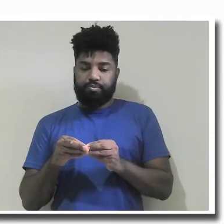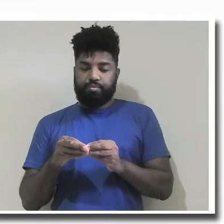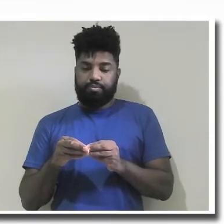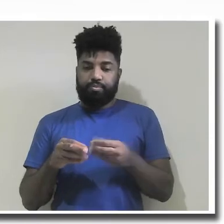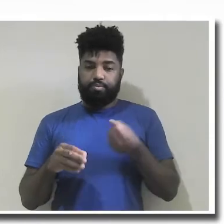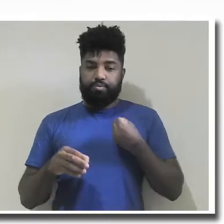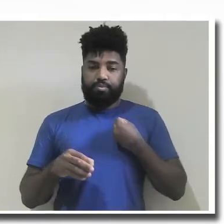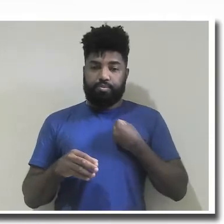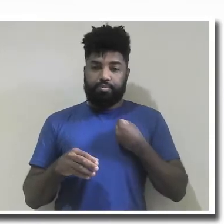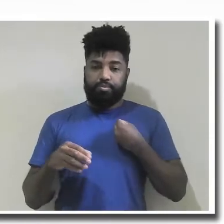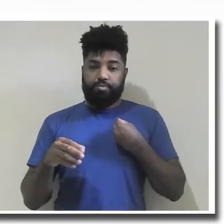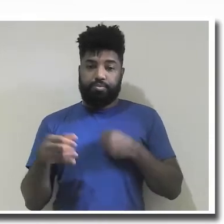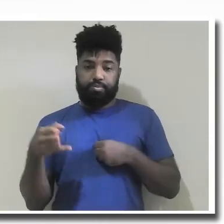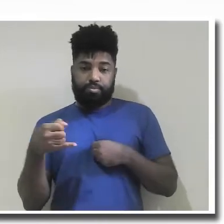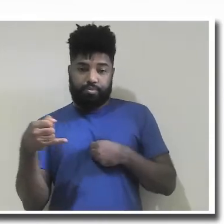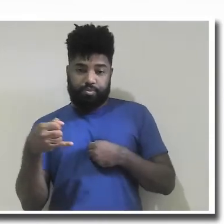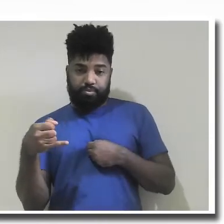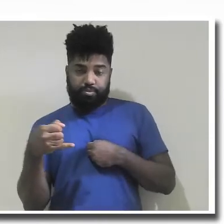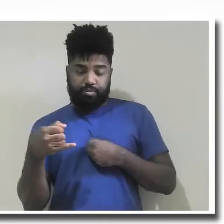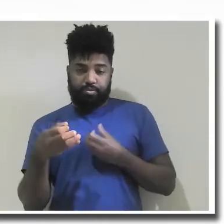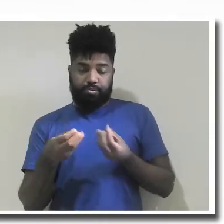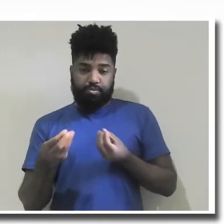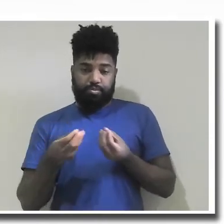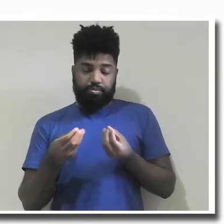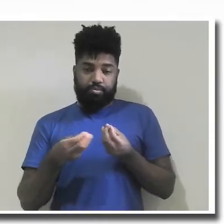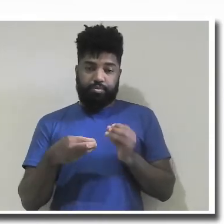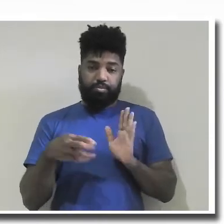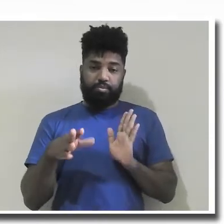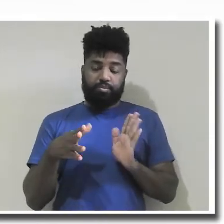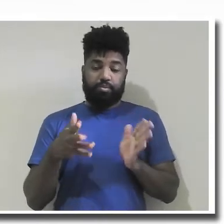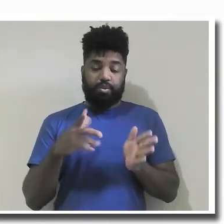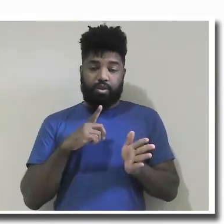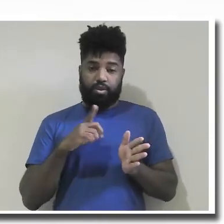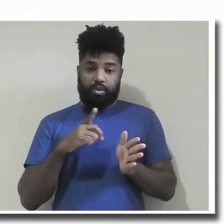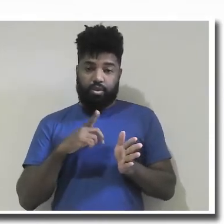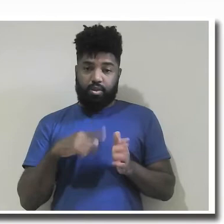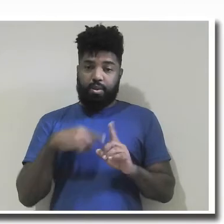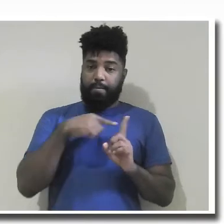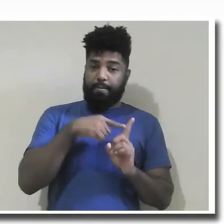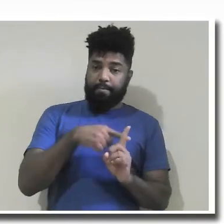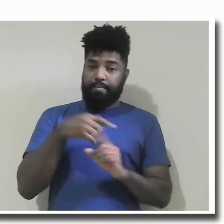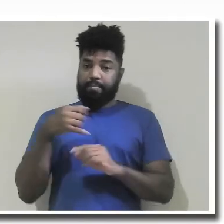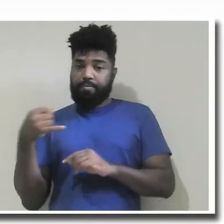de um número negativo, podemos utilizar aqui a regra de sinais.